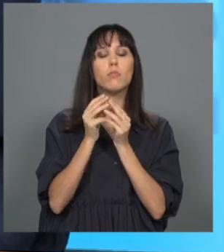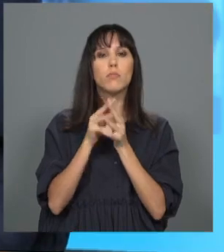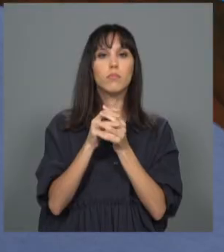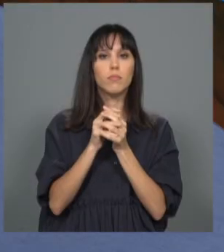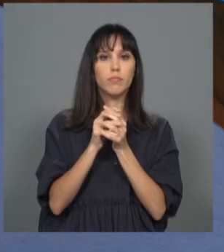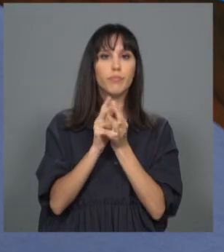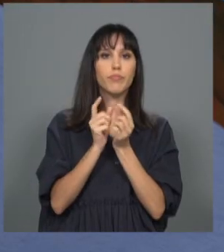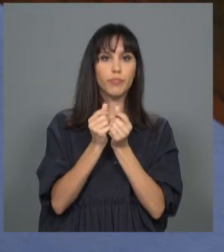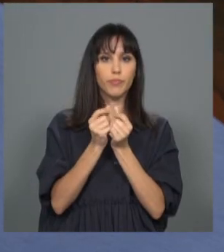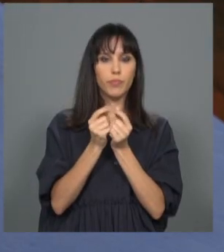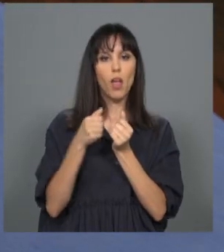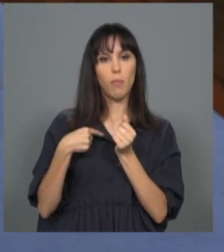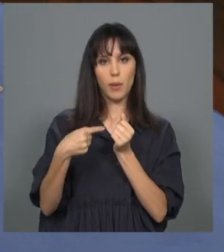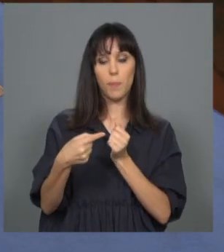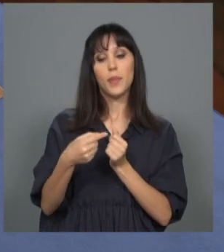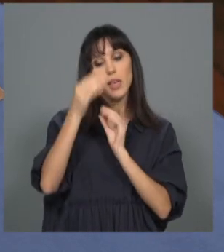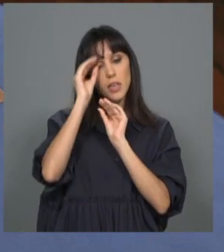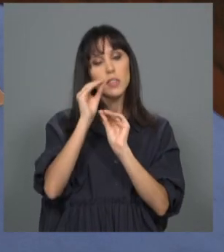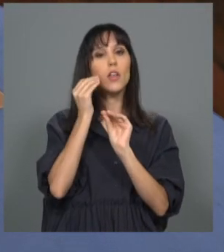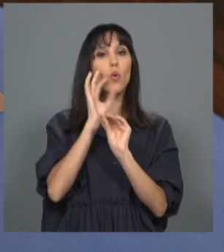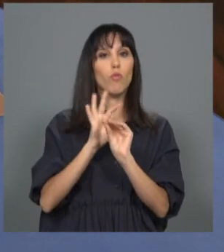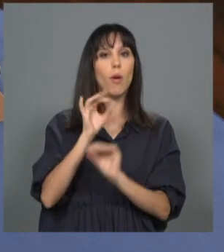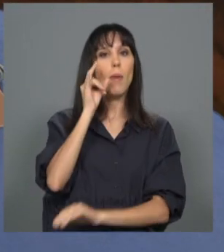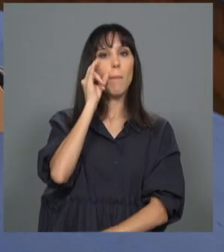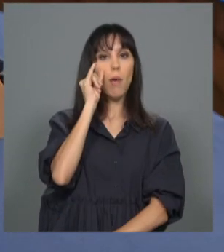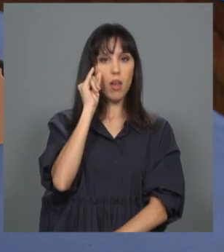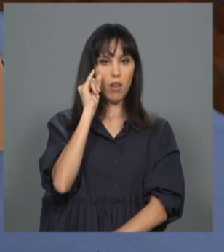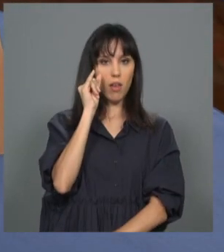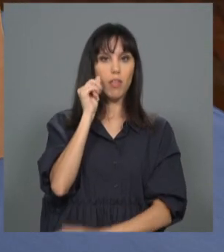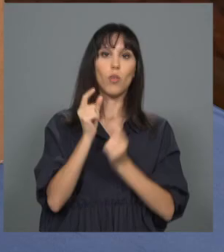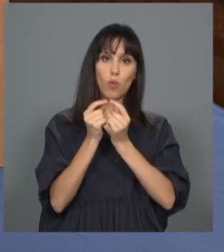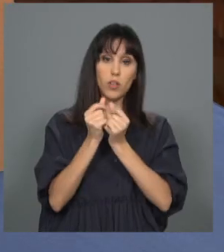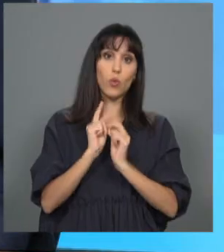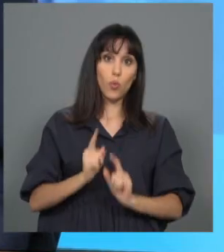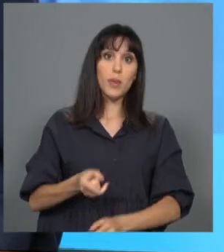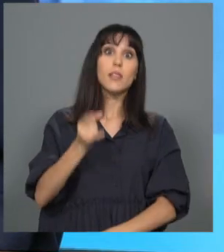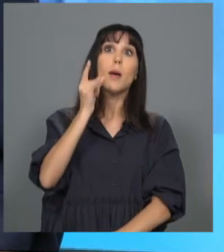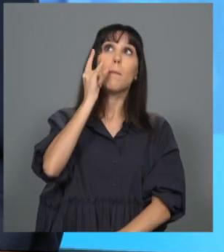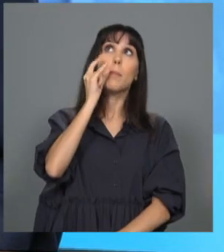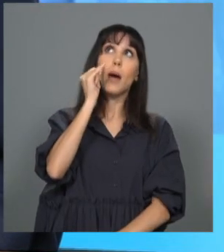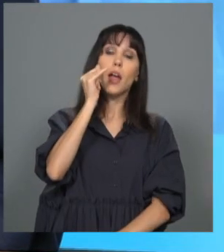Deus como Pai. Assim começa a oração. Pai,